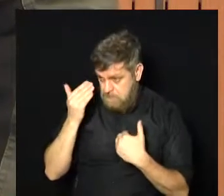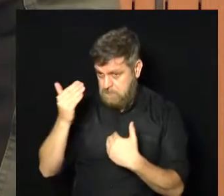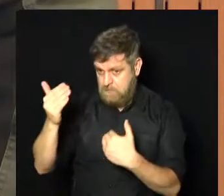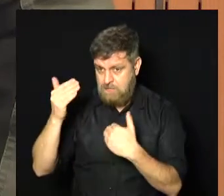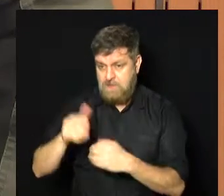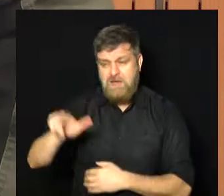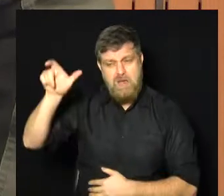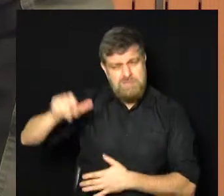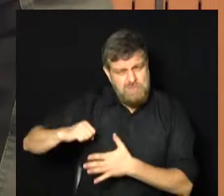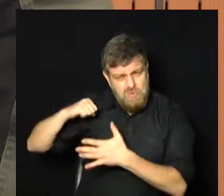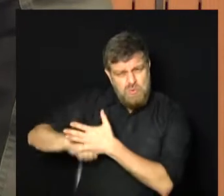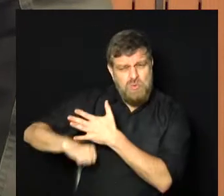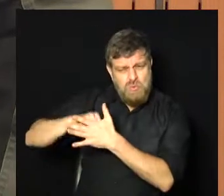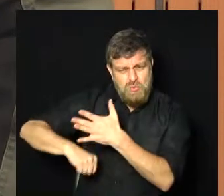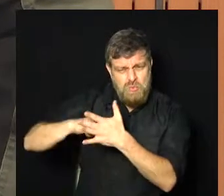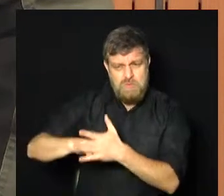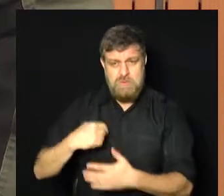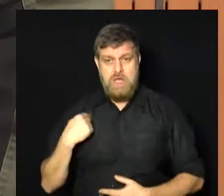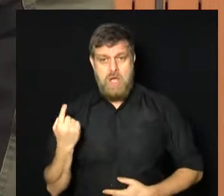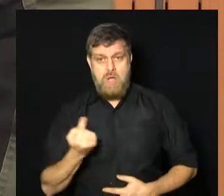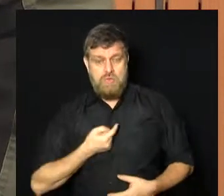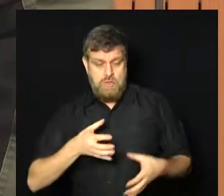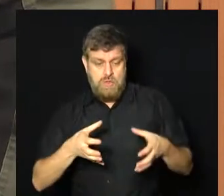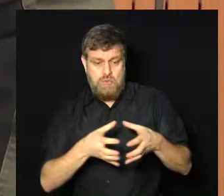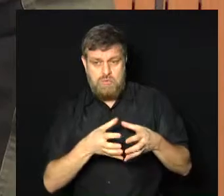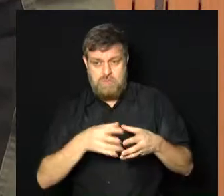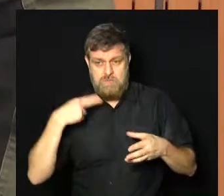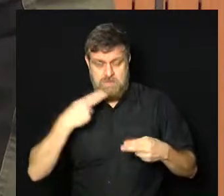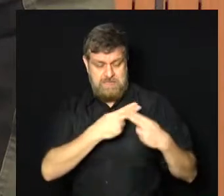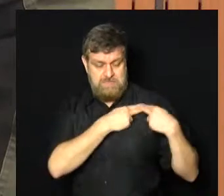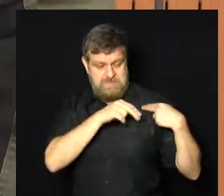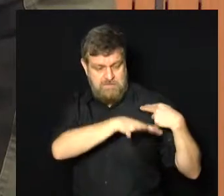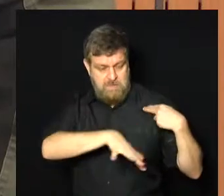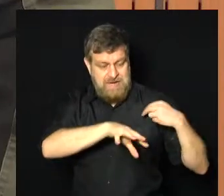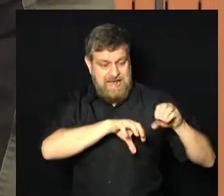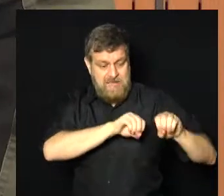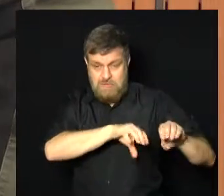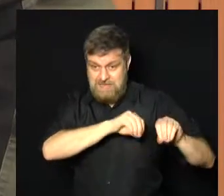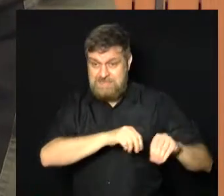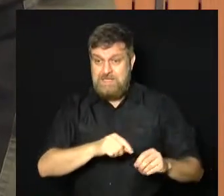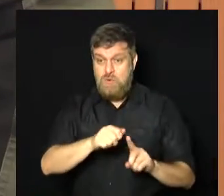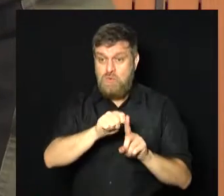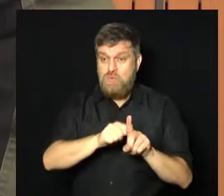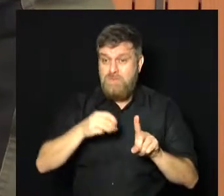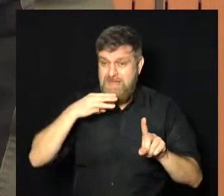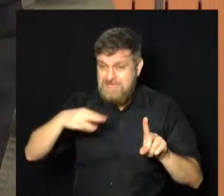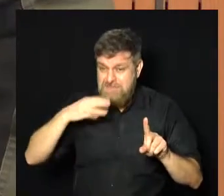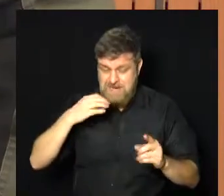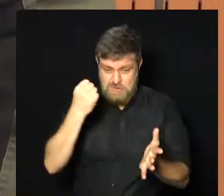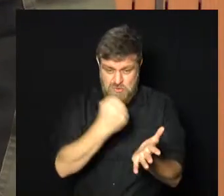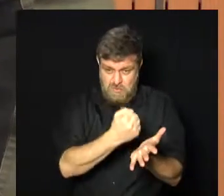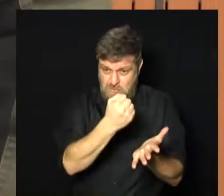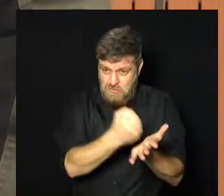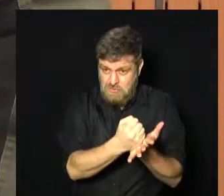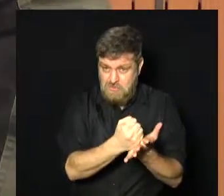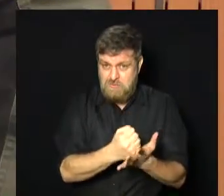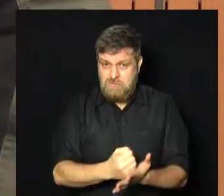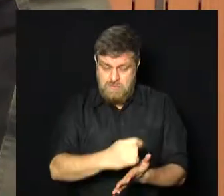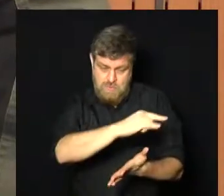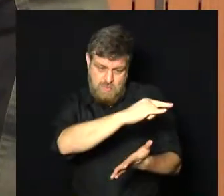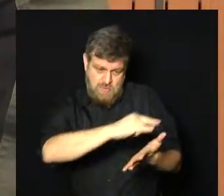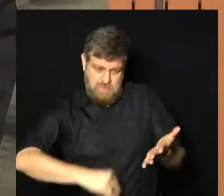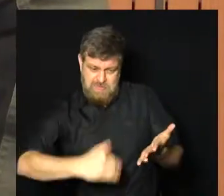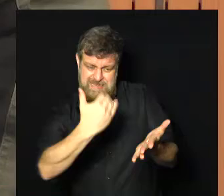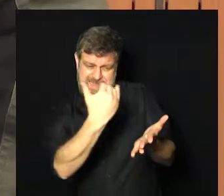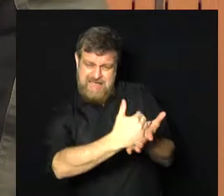né, a comissão protocolou no mês de março um pedido, um dossiê quase, assim, vamos